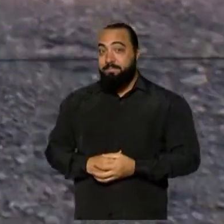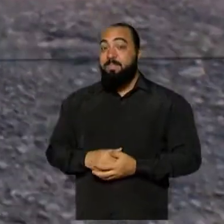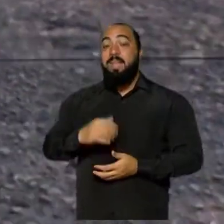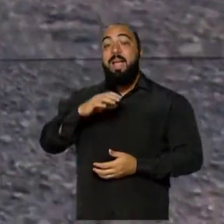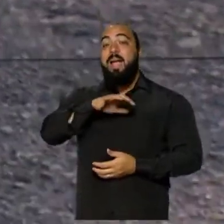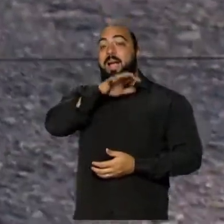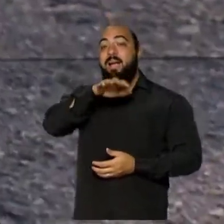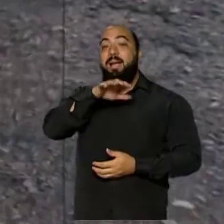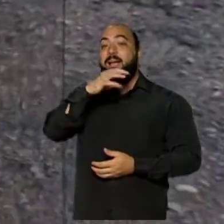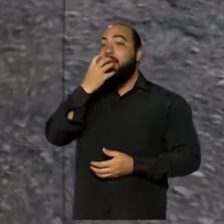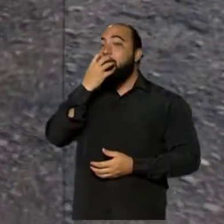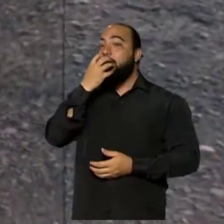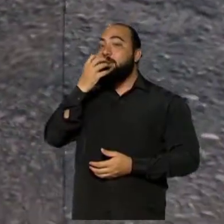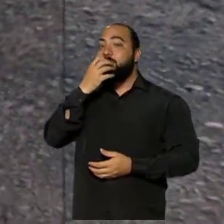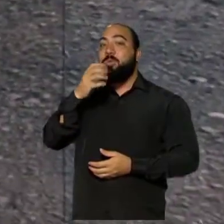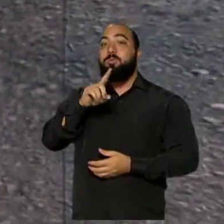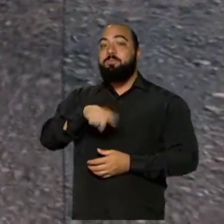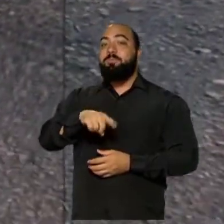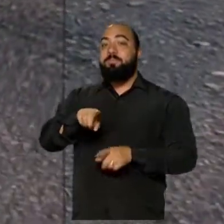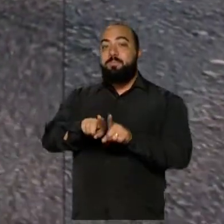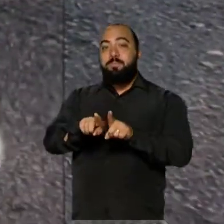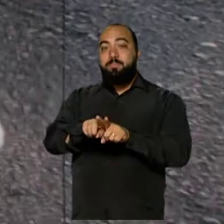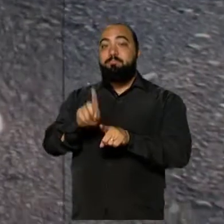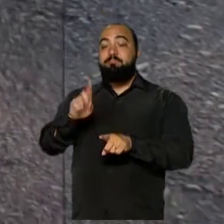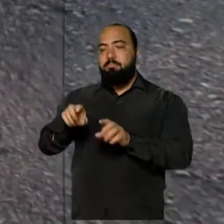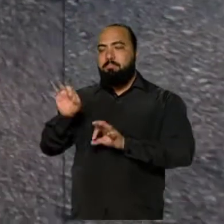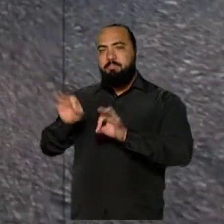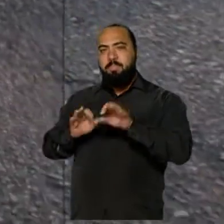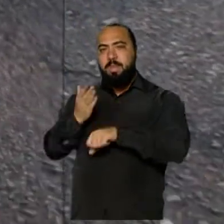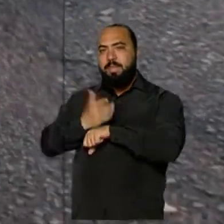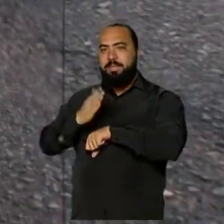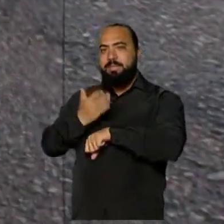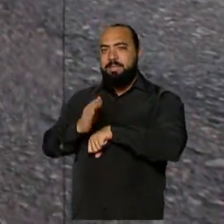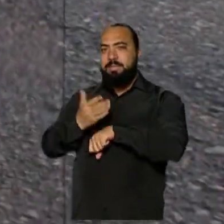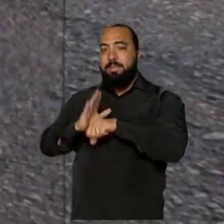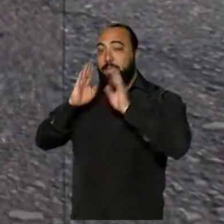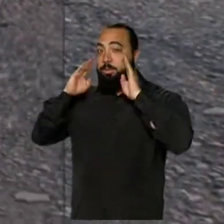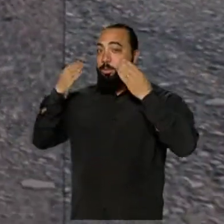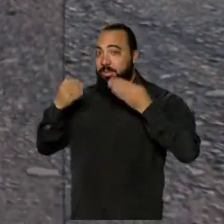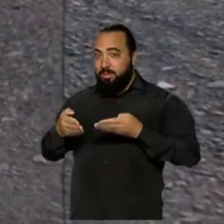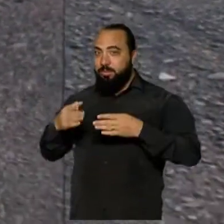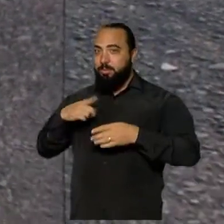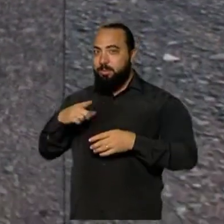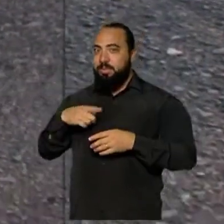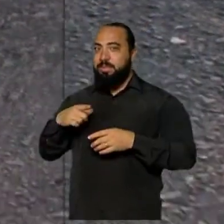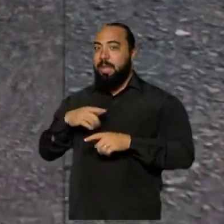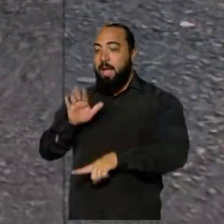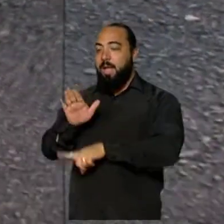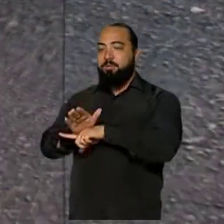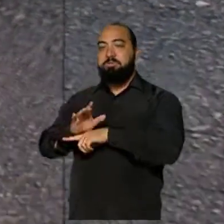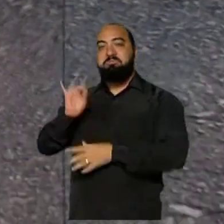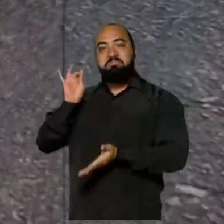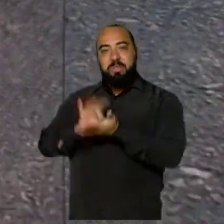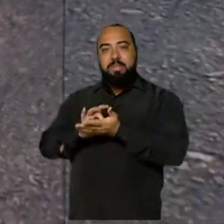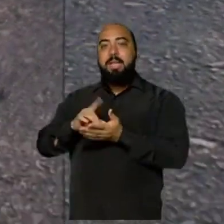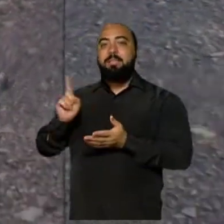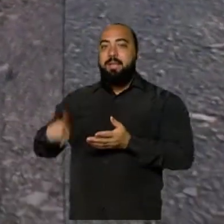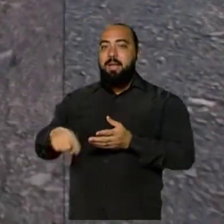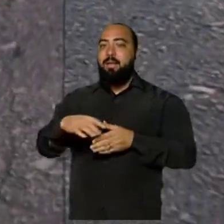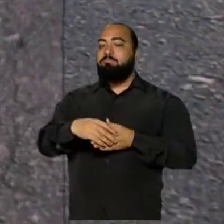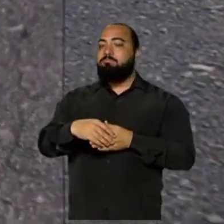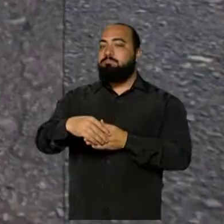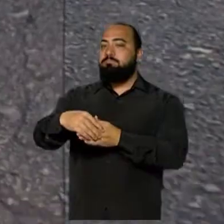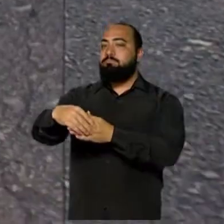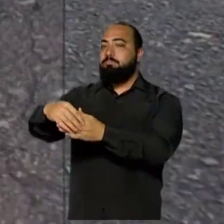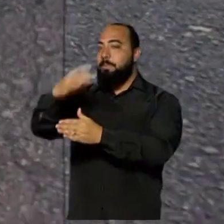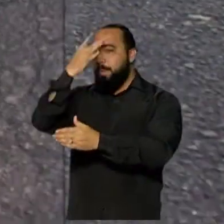cães guia. Os animais recebem preparação e treinamento especializado para se tornarem verdadeiras extensões das